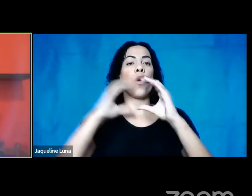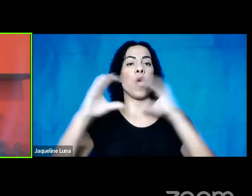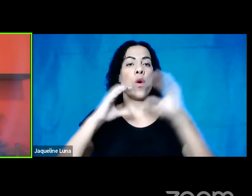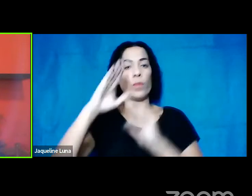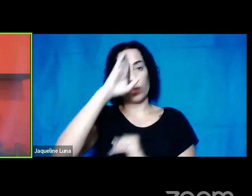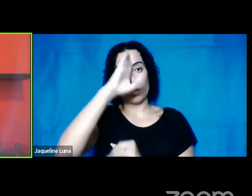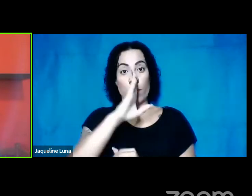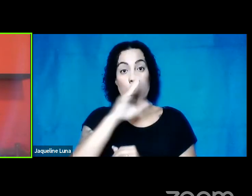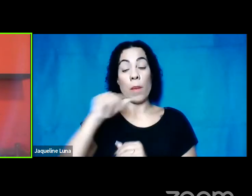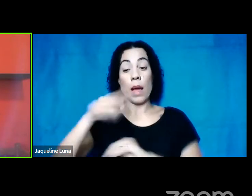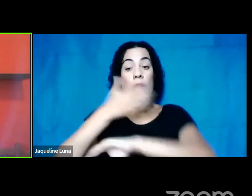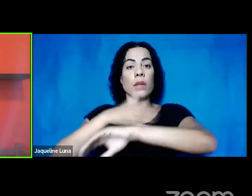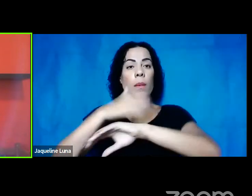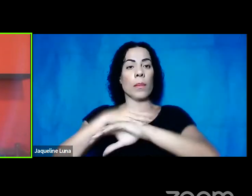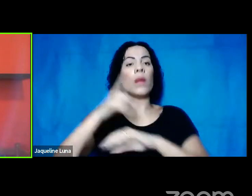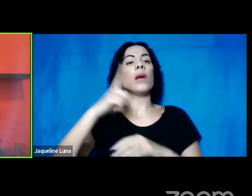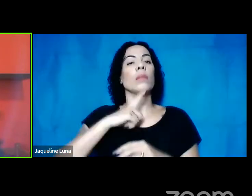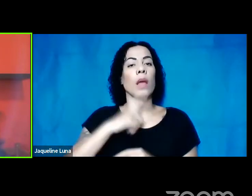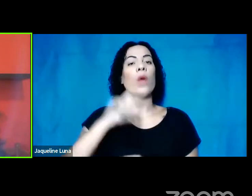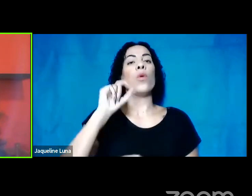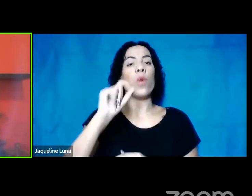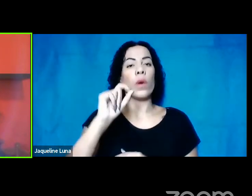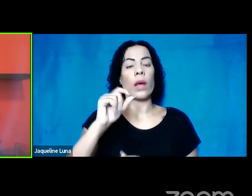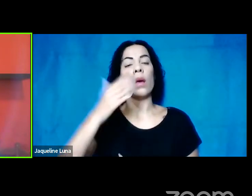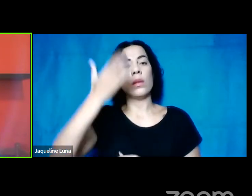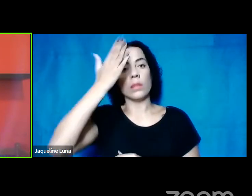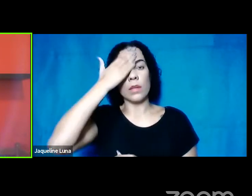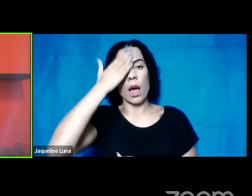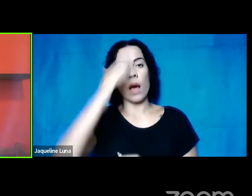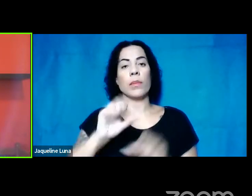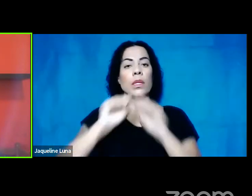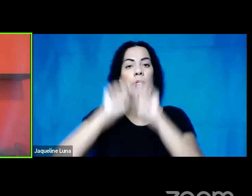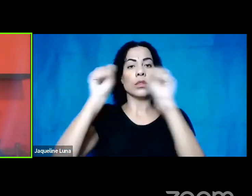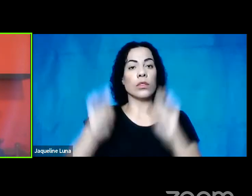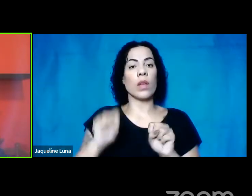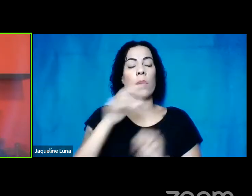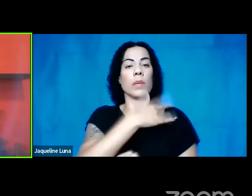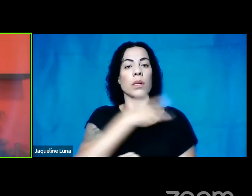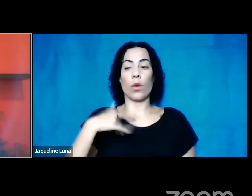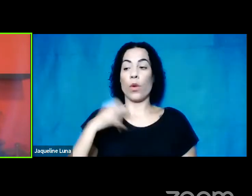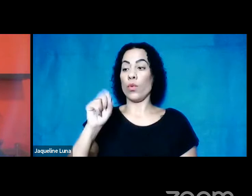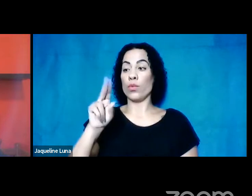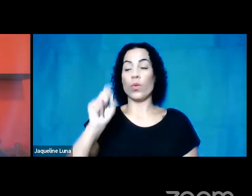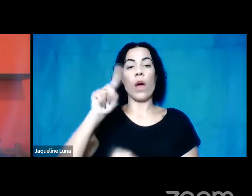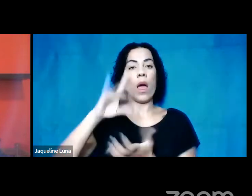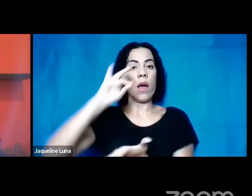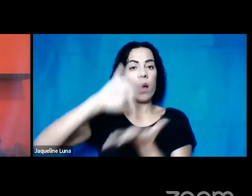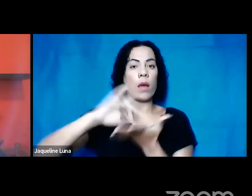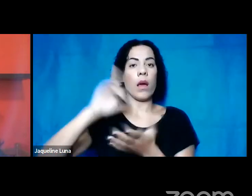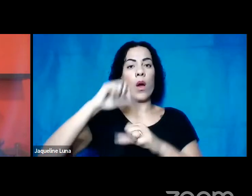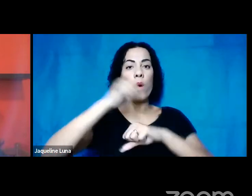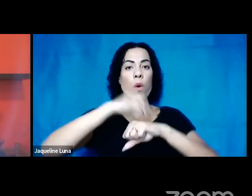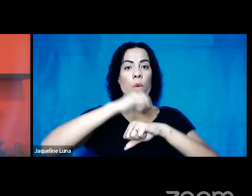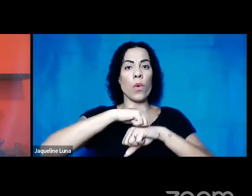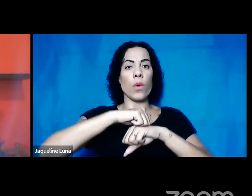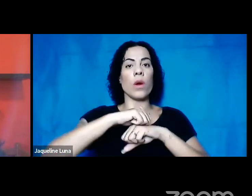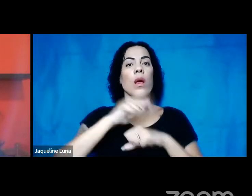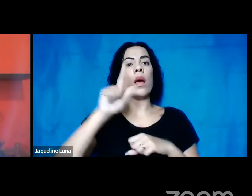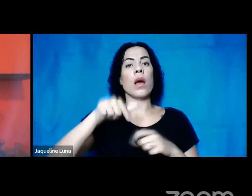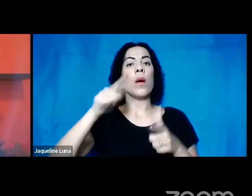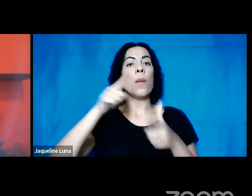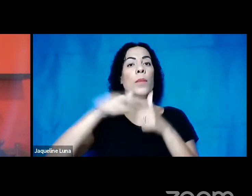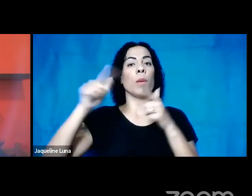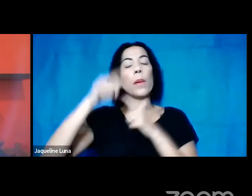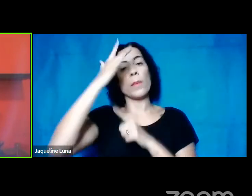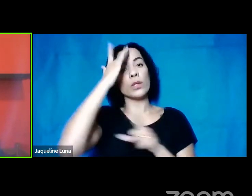tem um pressuposto. O pressuposto de que o SUS é o sistema de saúde que existe, que ele é real, ele é concreto, que ele tem problema que as pessoas enfrentam